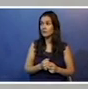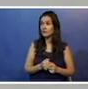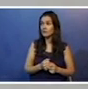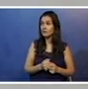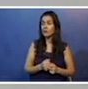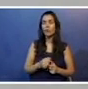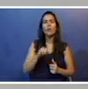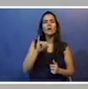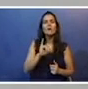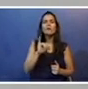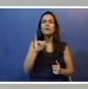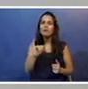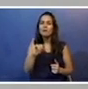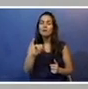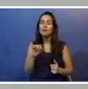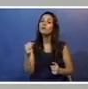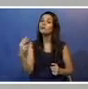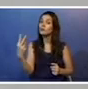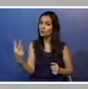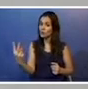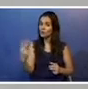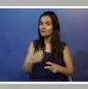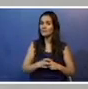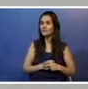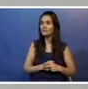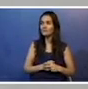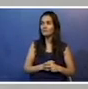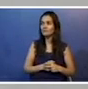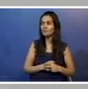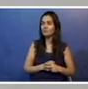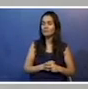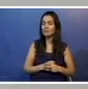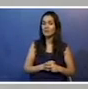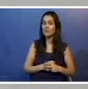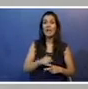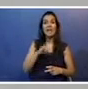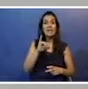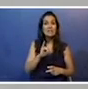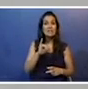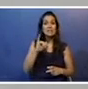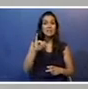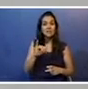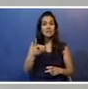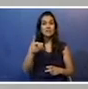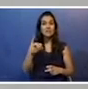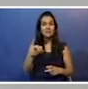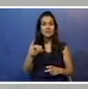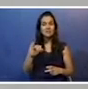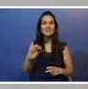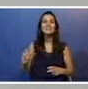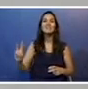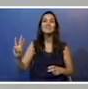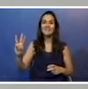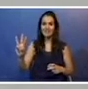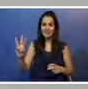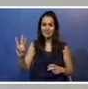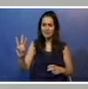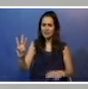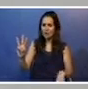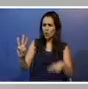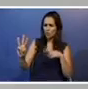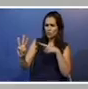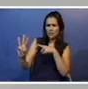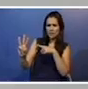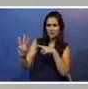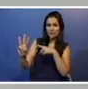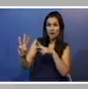tenho 2. Se eu repetir o I 3 vezes, eu tenho o 3.